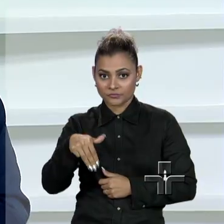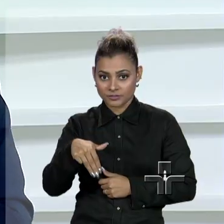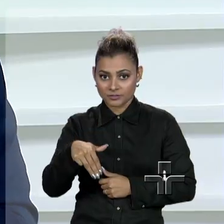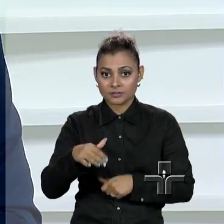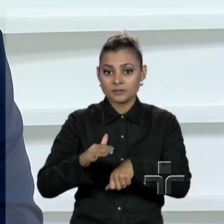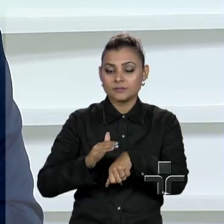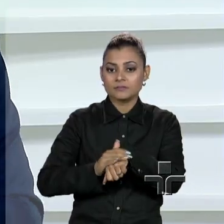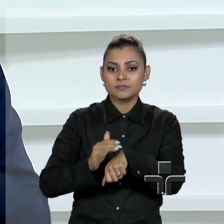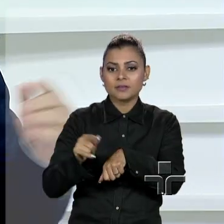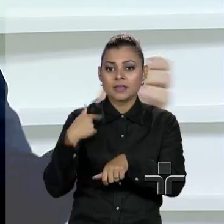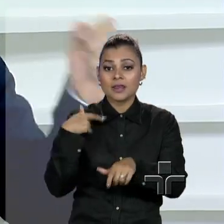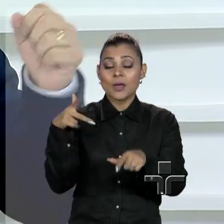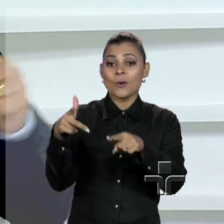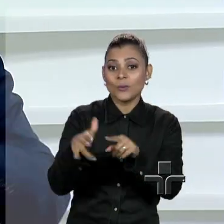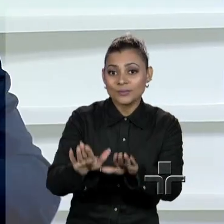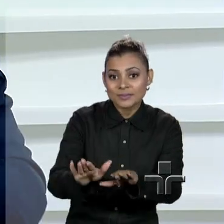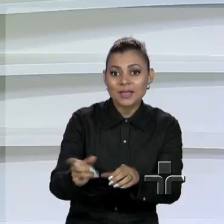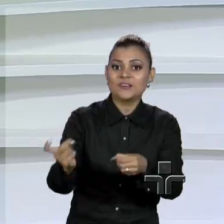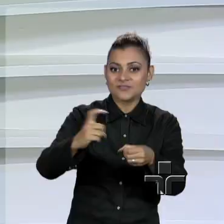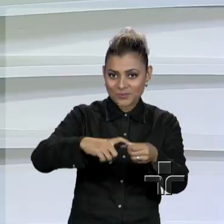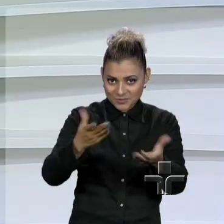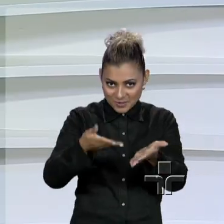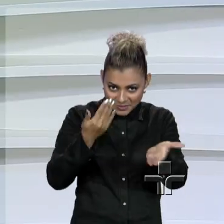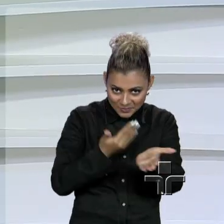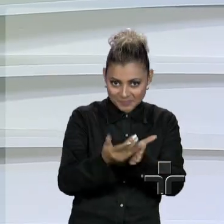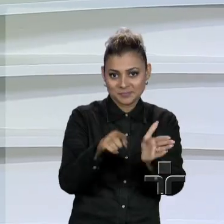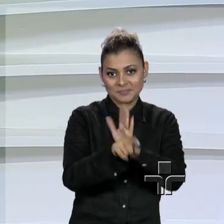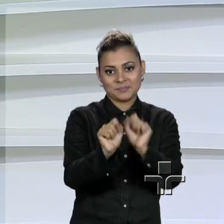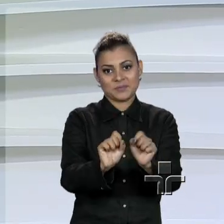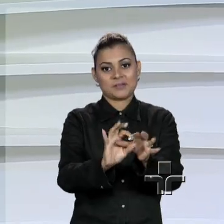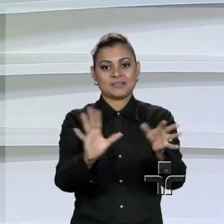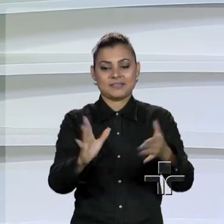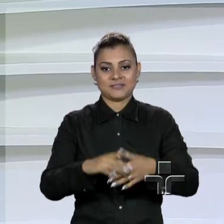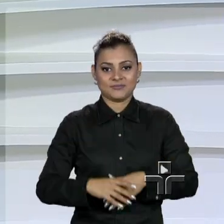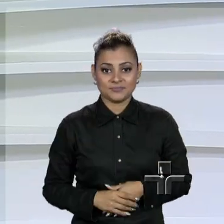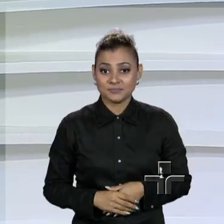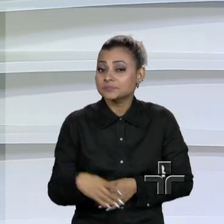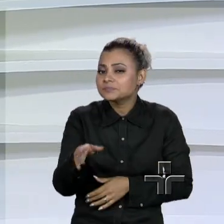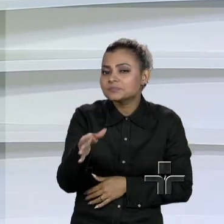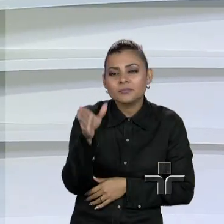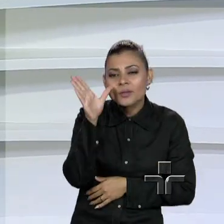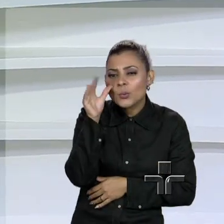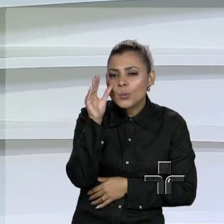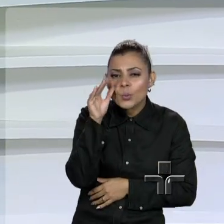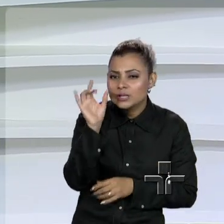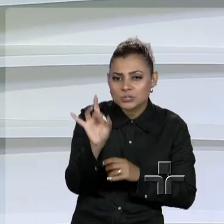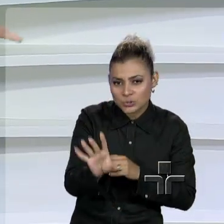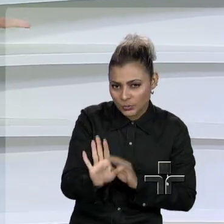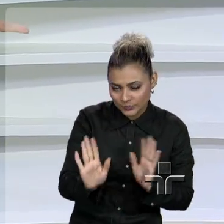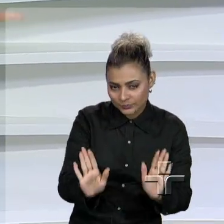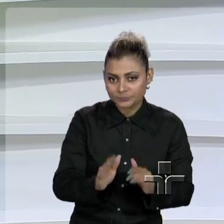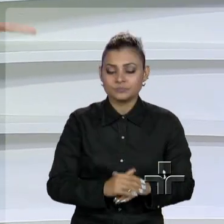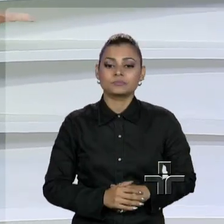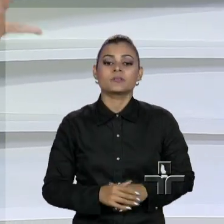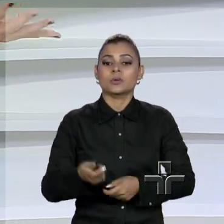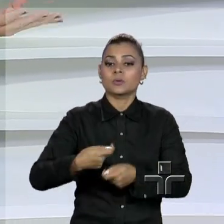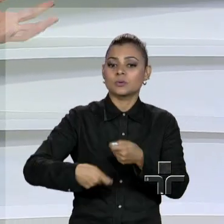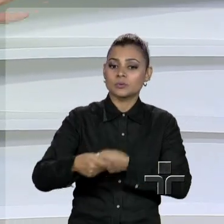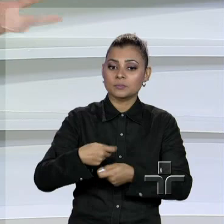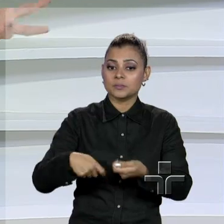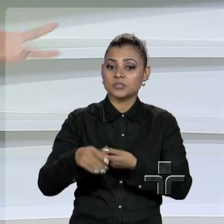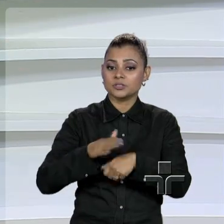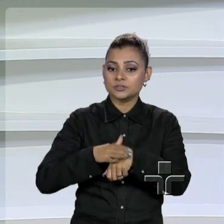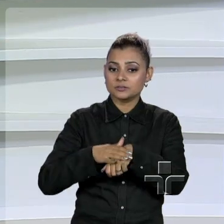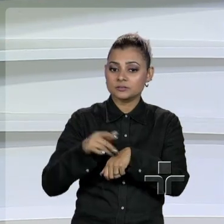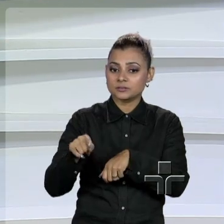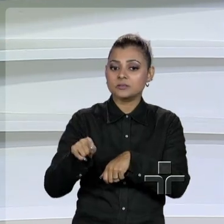quando eu cortei para ir para o intervalo. Vamos retomar, Mara. Não, ministro, uma curiosidade. O economista André Ladra Rezende está